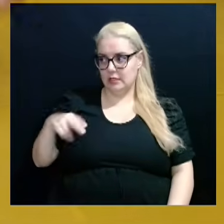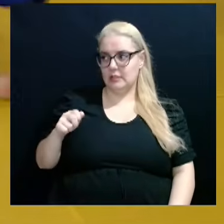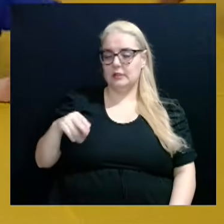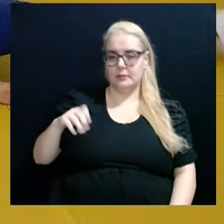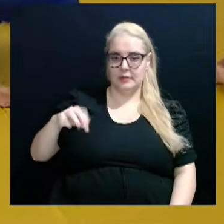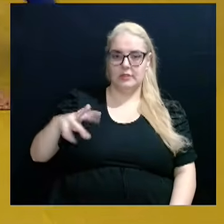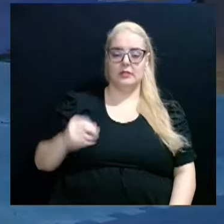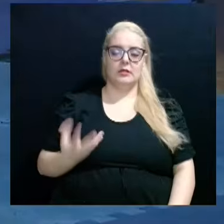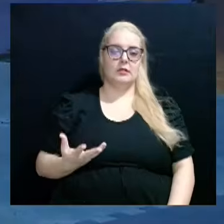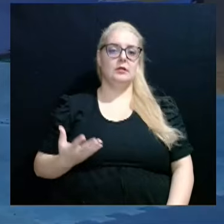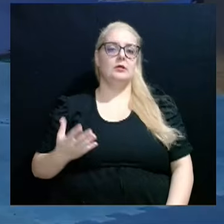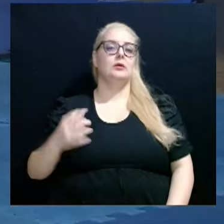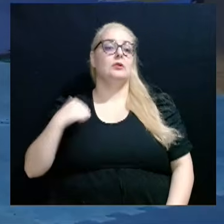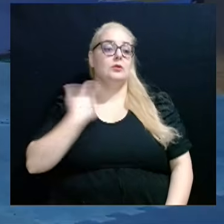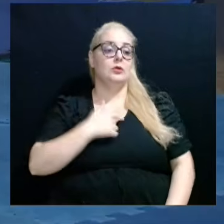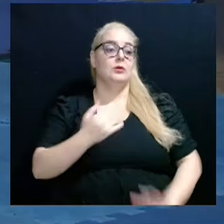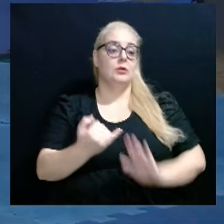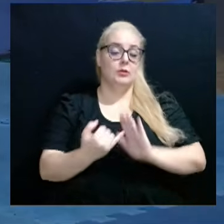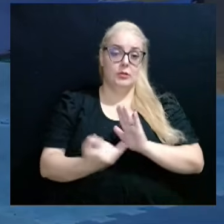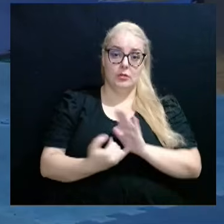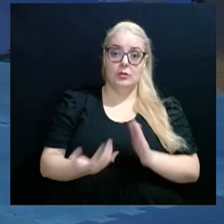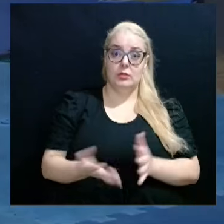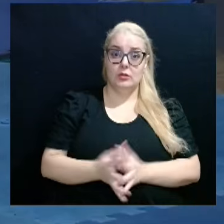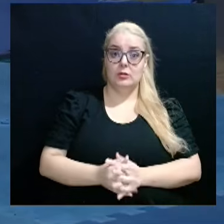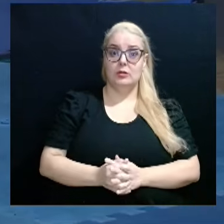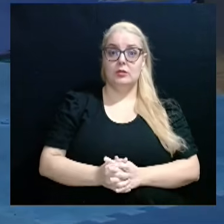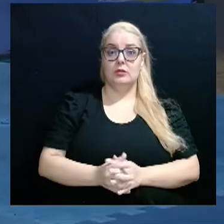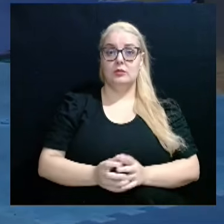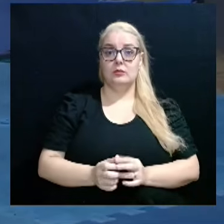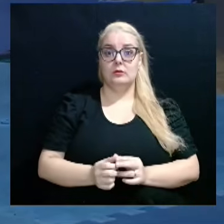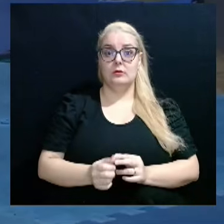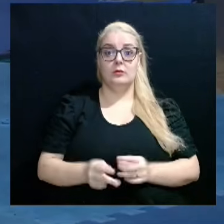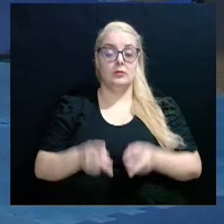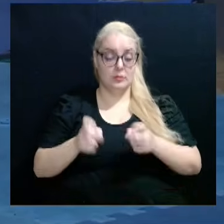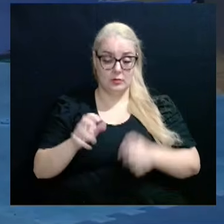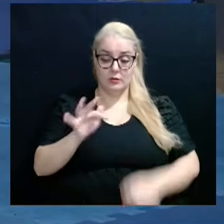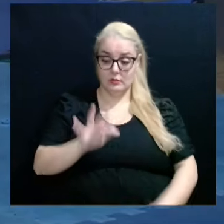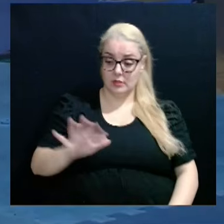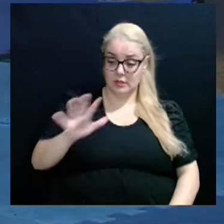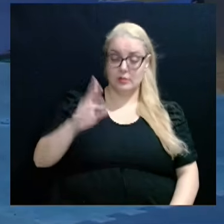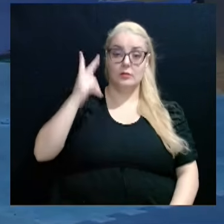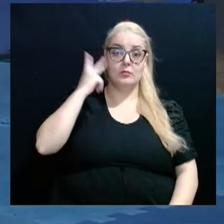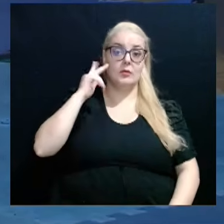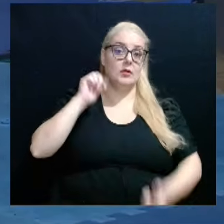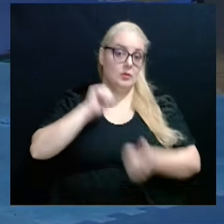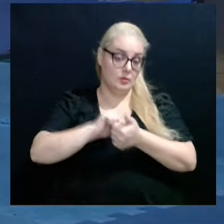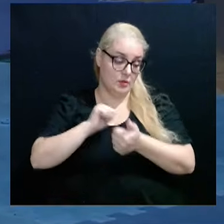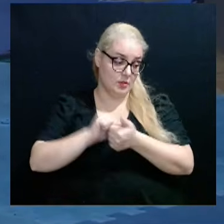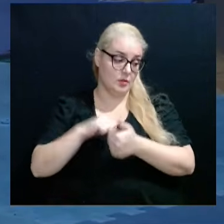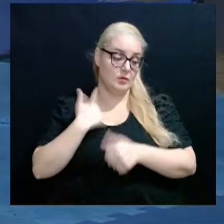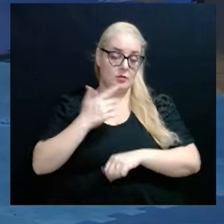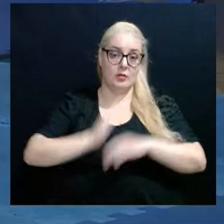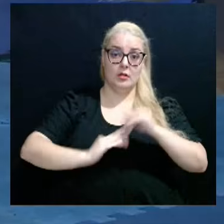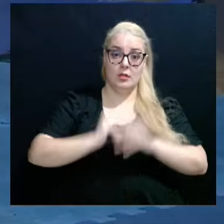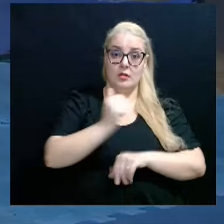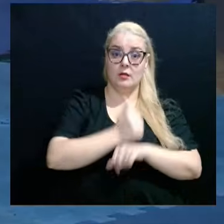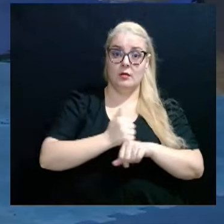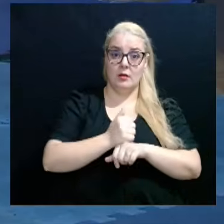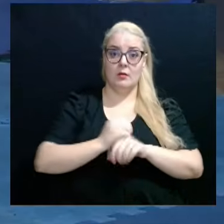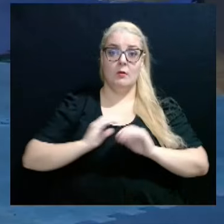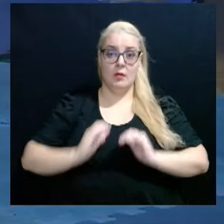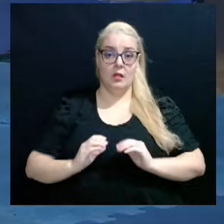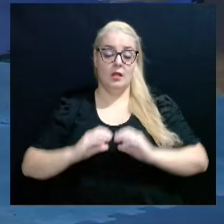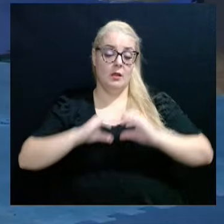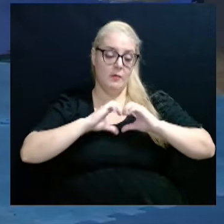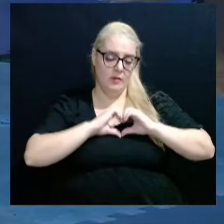uma instituição reconhecida pela Federação Paulista pela qualidade dos nossos atletas, pela disciplina, pelo amor ao esporte, né?